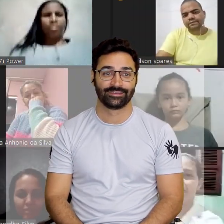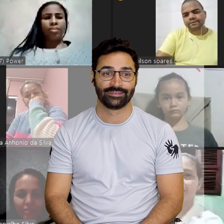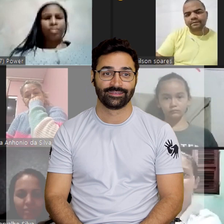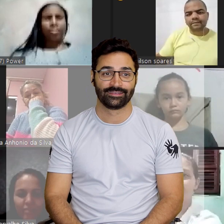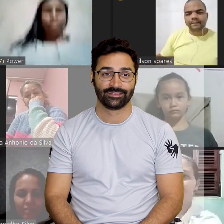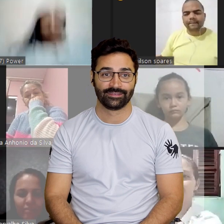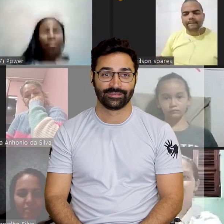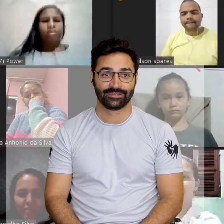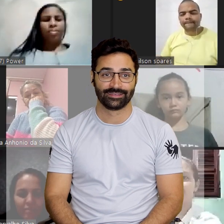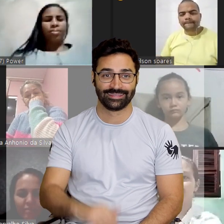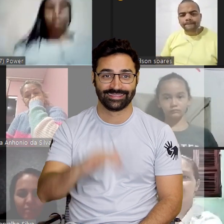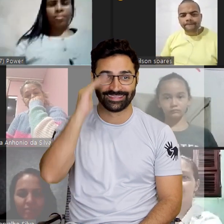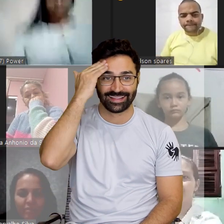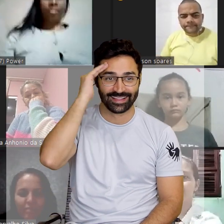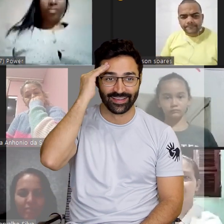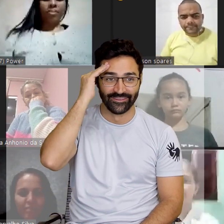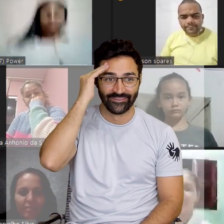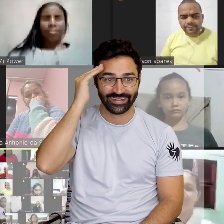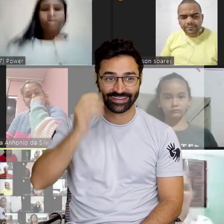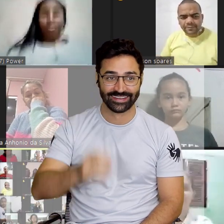Todo mundo entendeu?